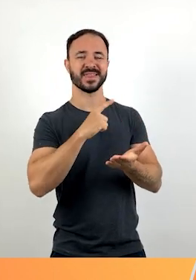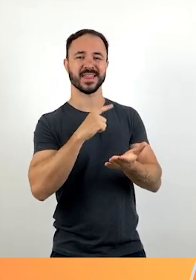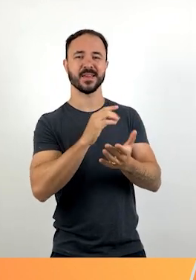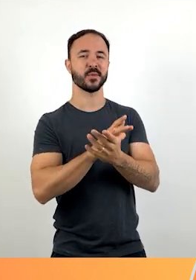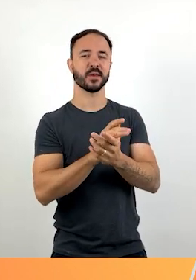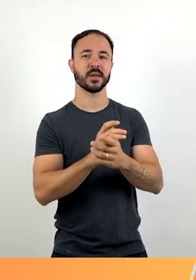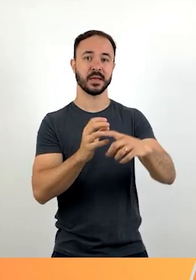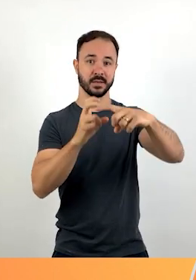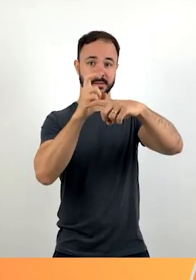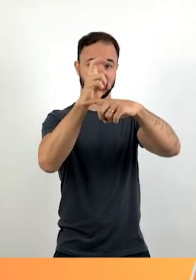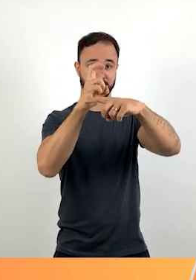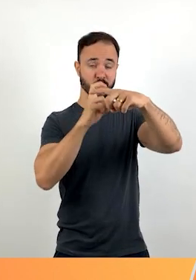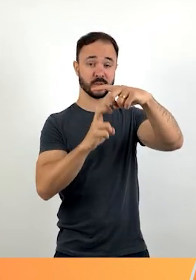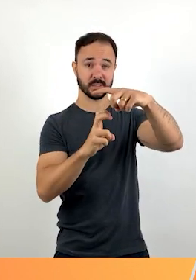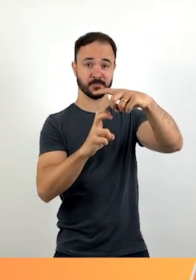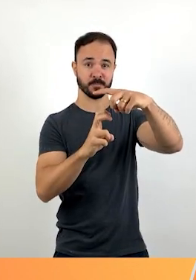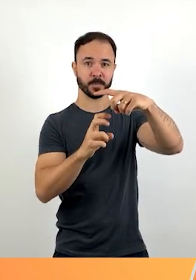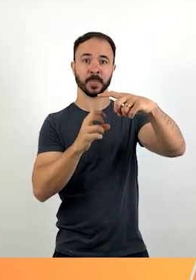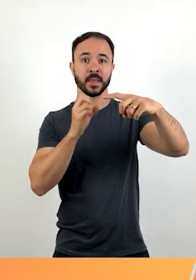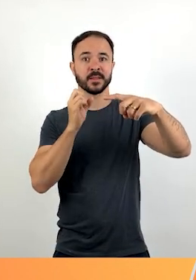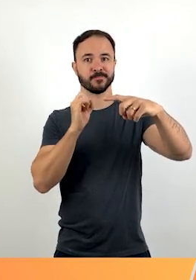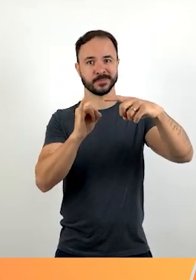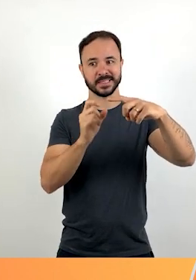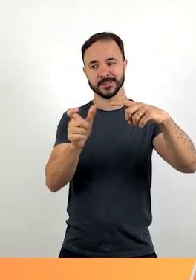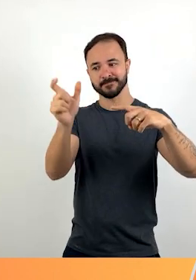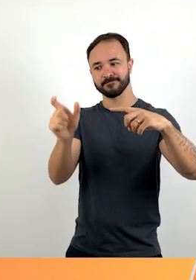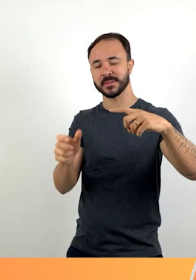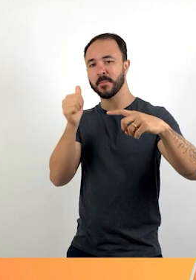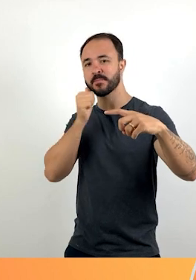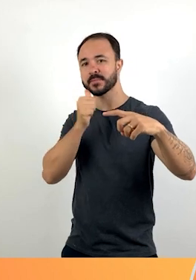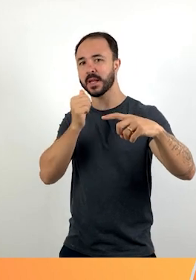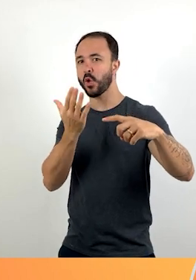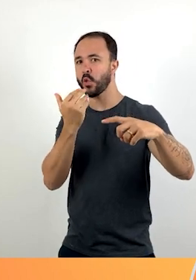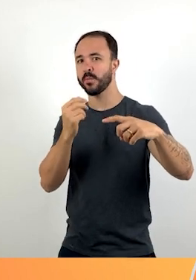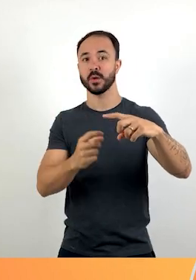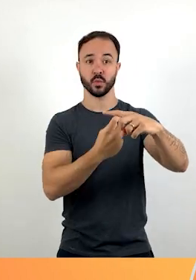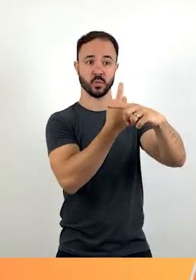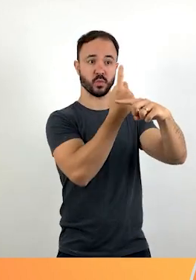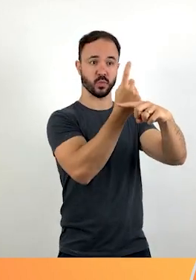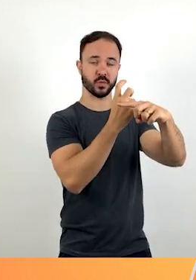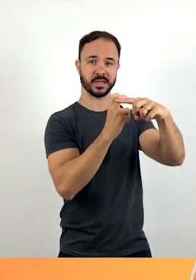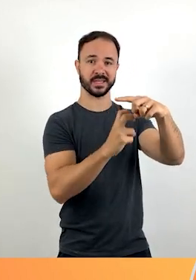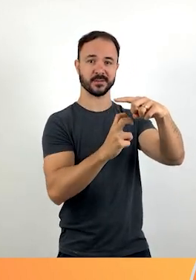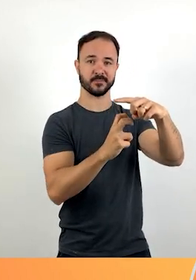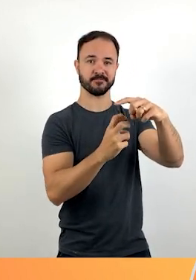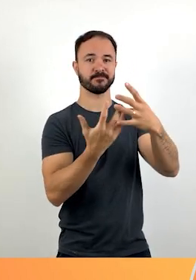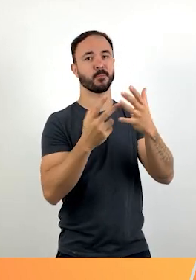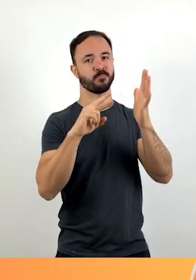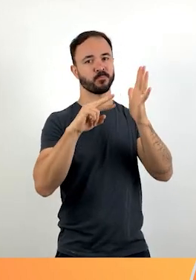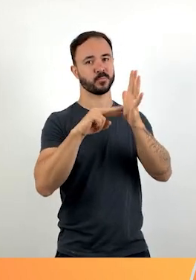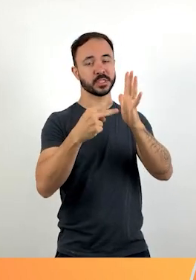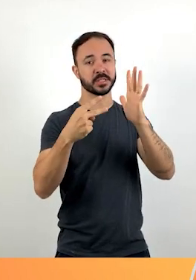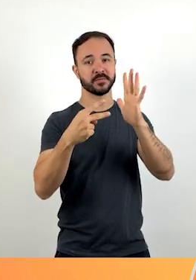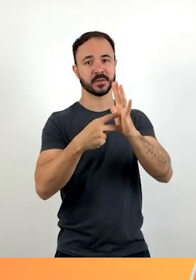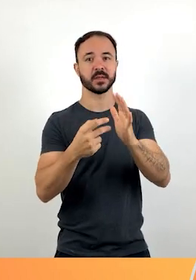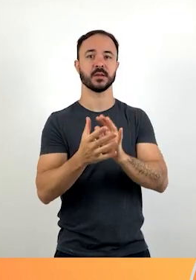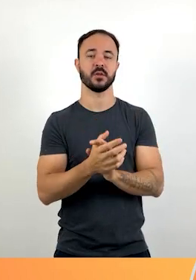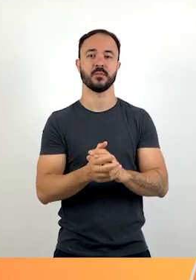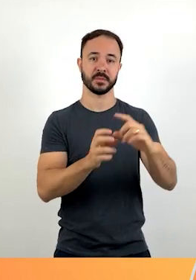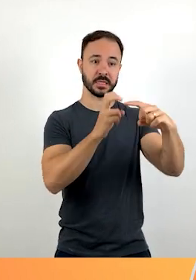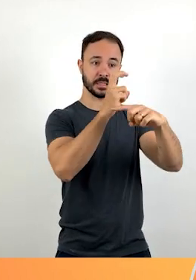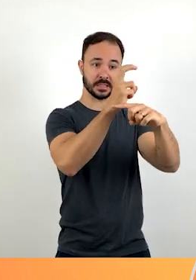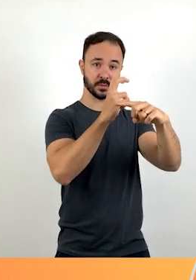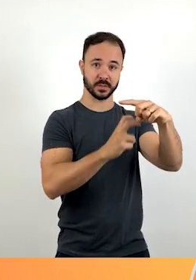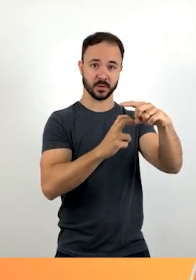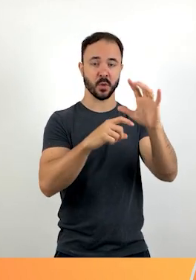5. Se ela comeu 1/5, então é 5 sobre 5 menos 1/5. Como as frações já